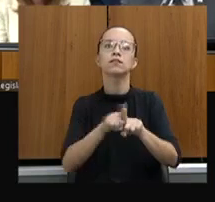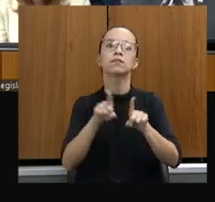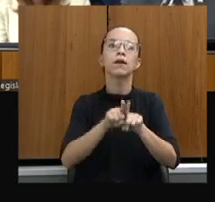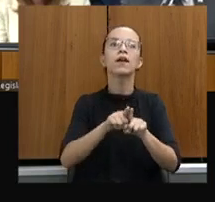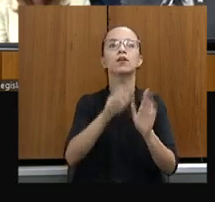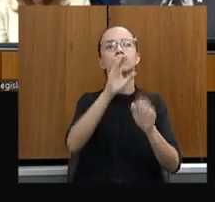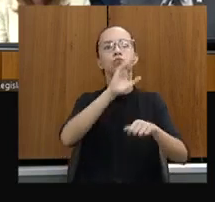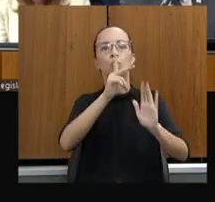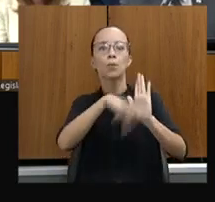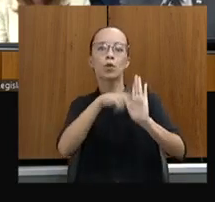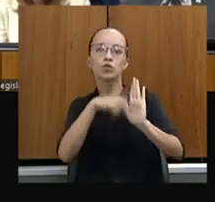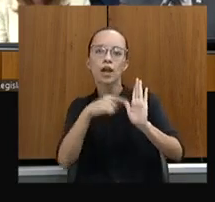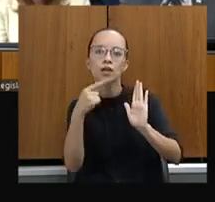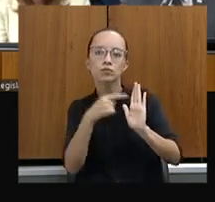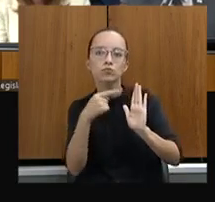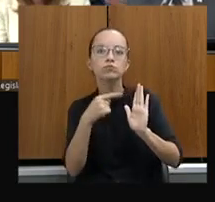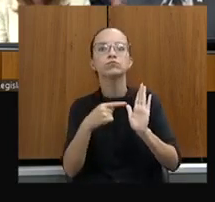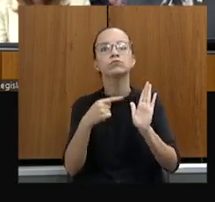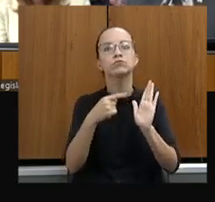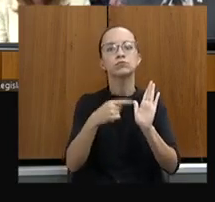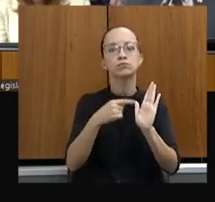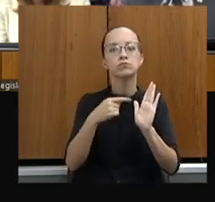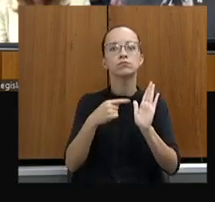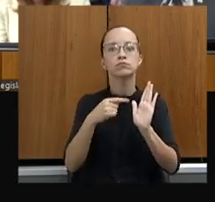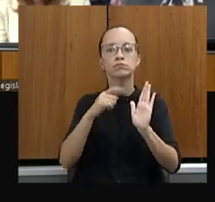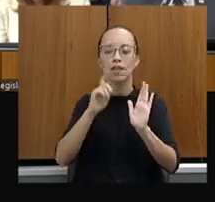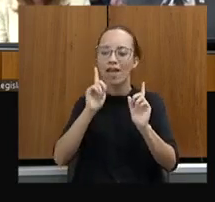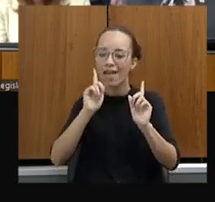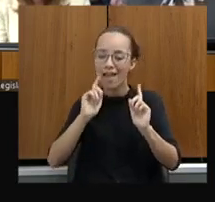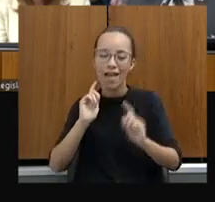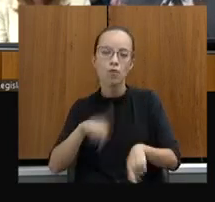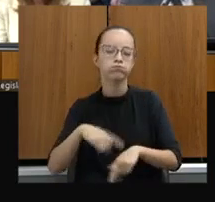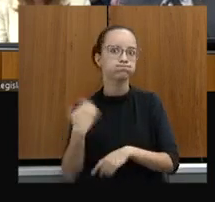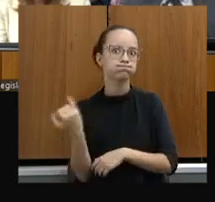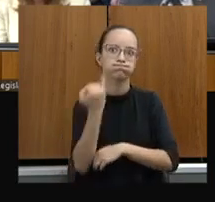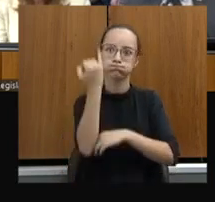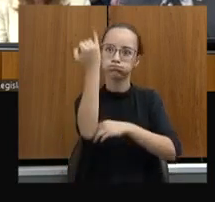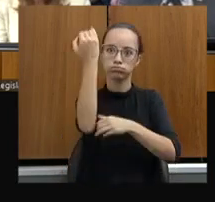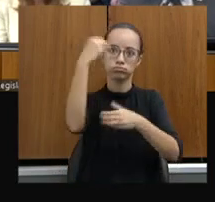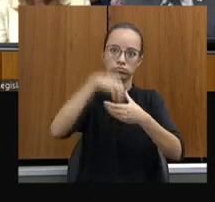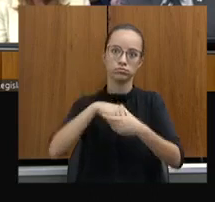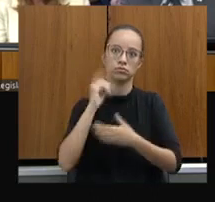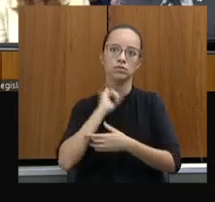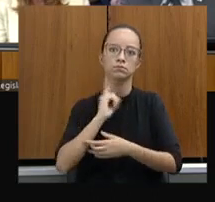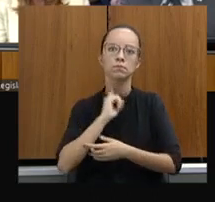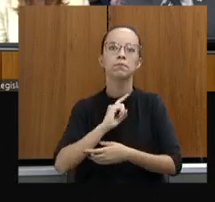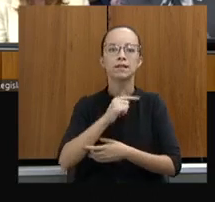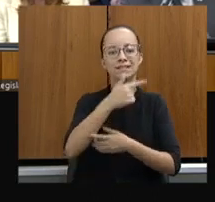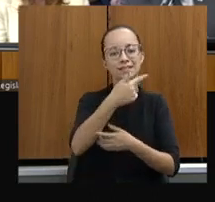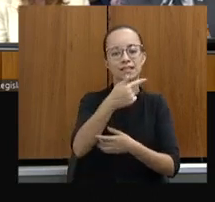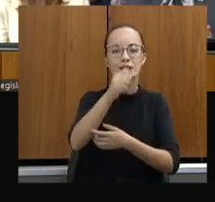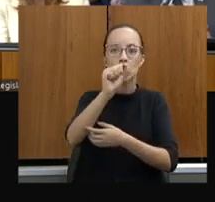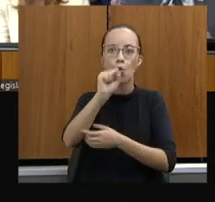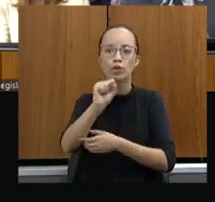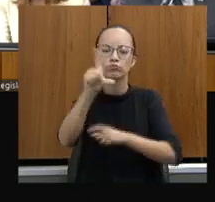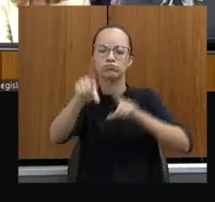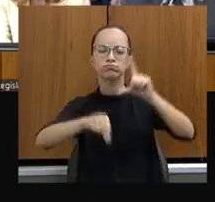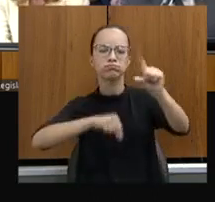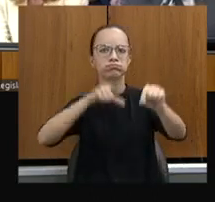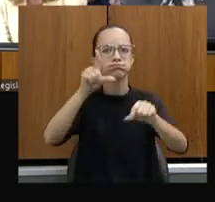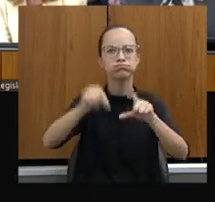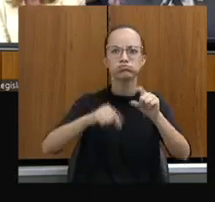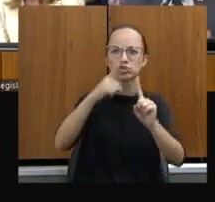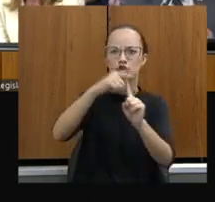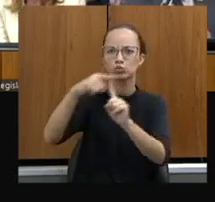futuro que é um programa que se tornou é um sucesso consolidado hoje no estado de Minas Gerais são mais de 78 opções de